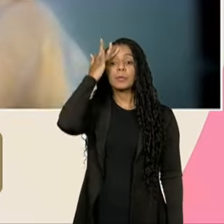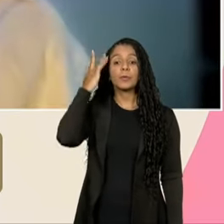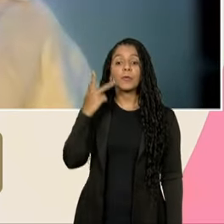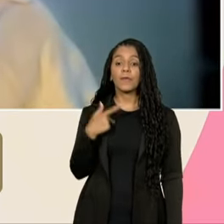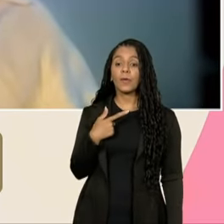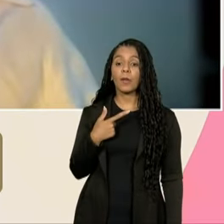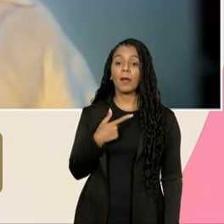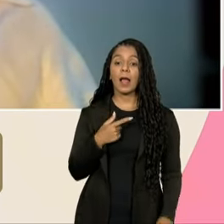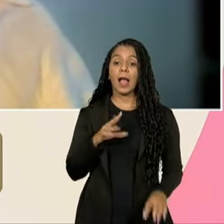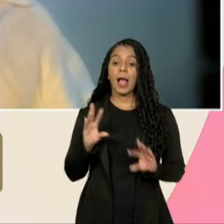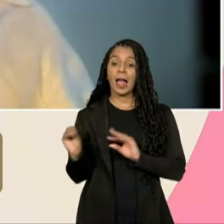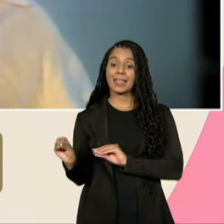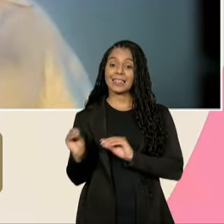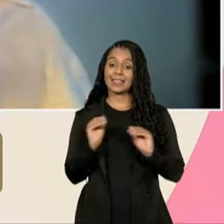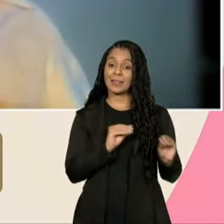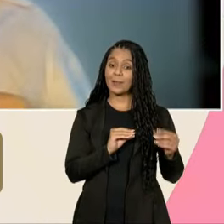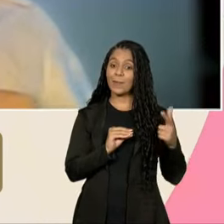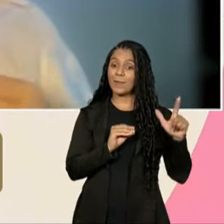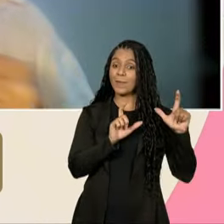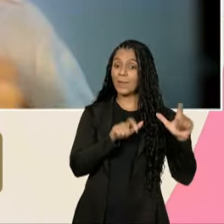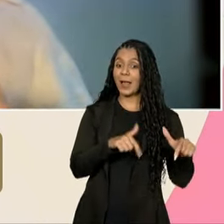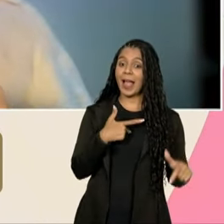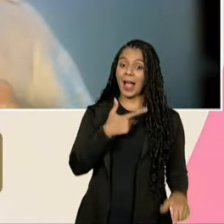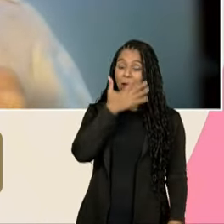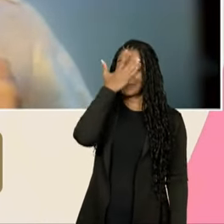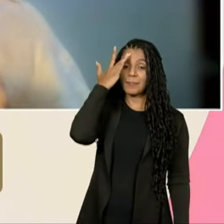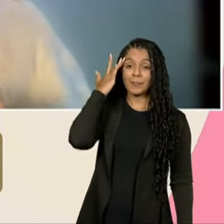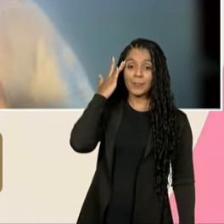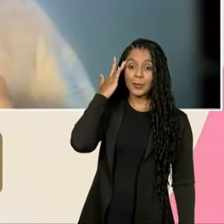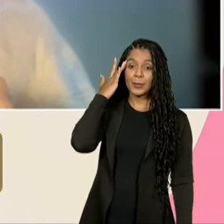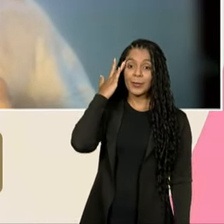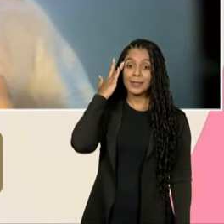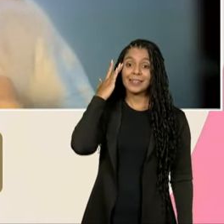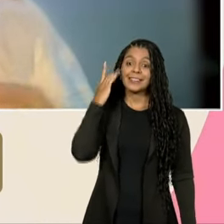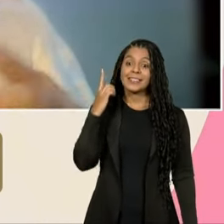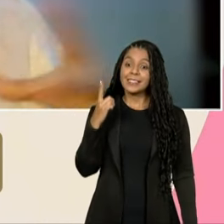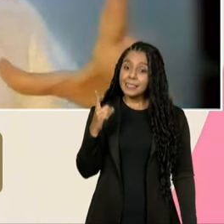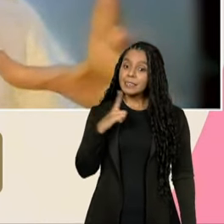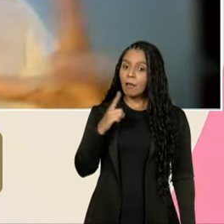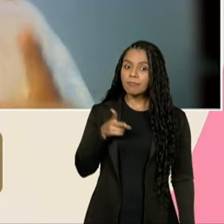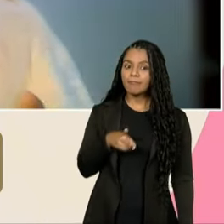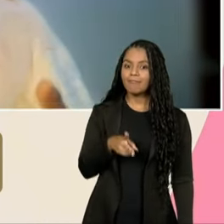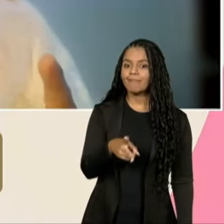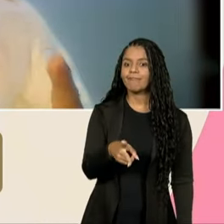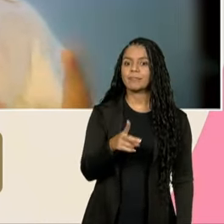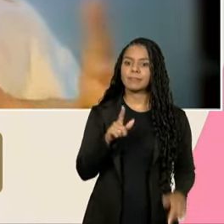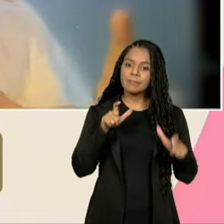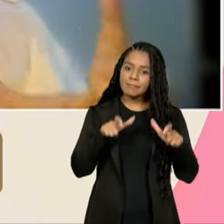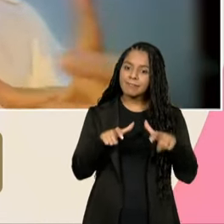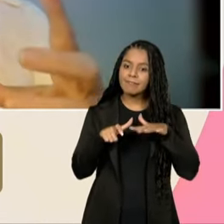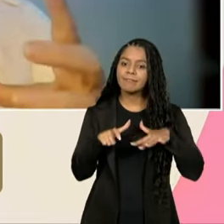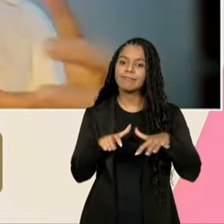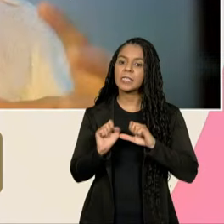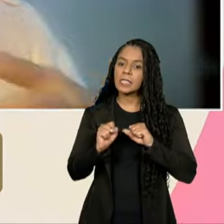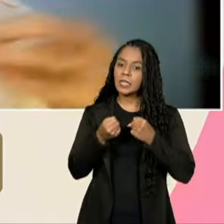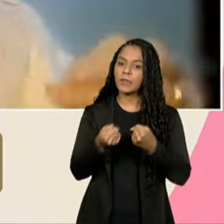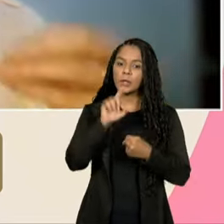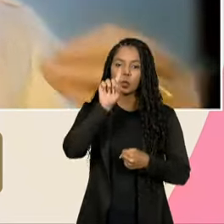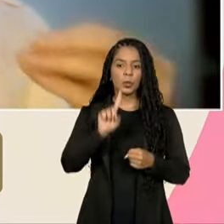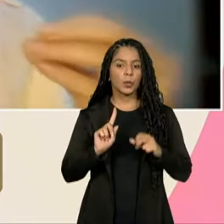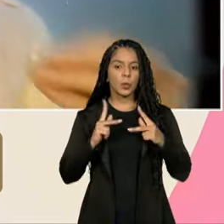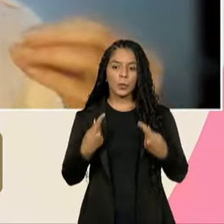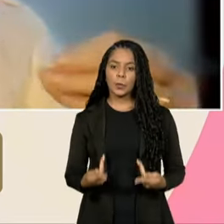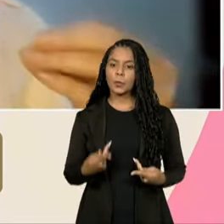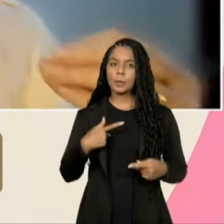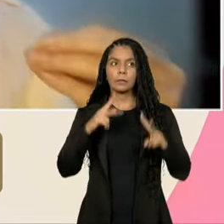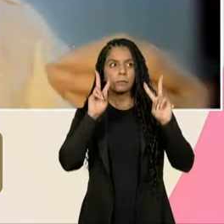passou para o outro lado do balcão, né? A pessoa que está sempre ali naquele espaço de defesa dos direitos humanos, lidando